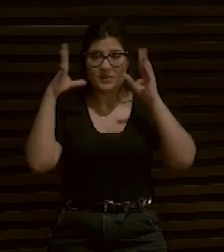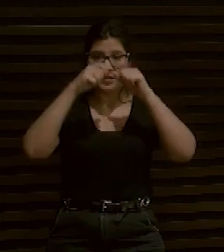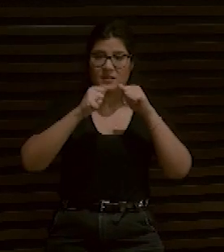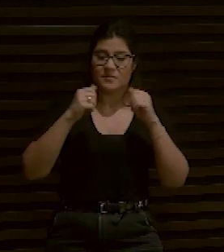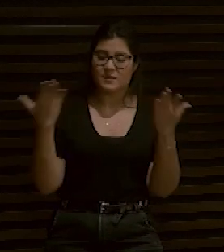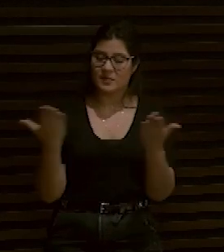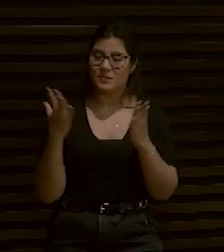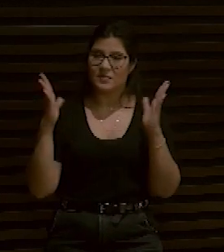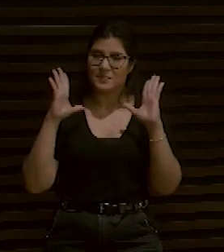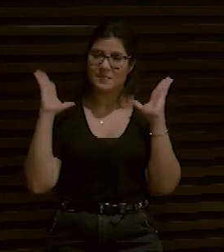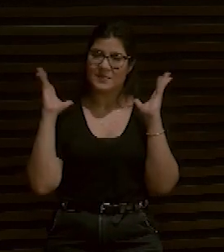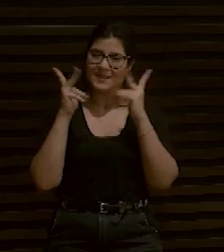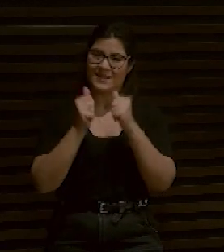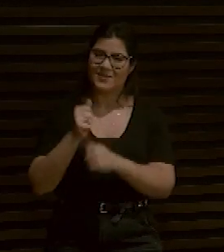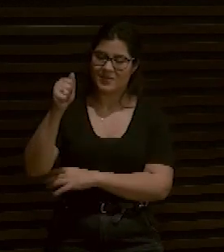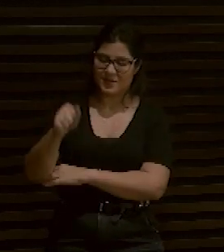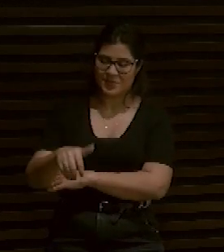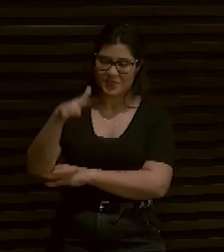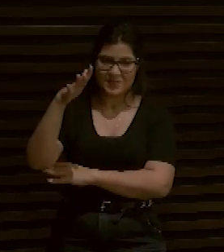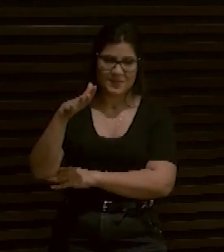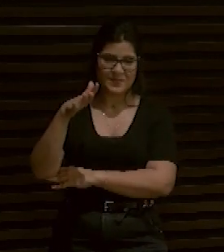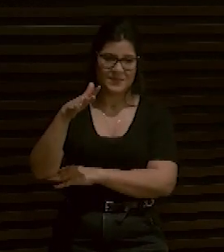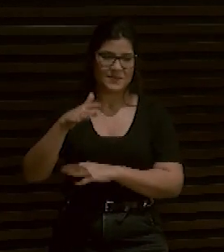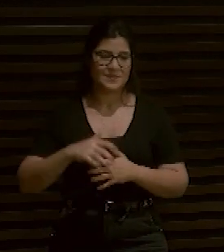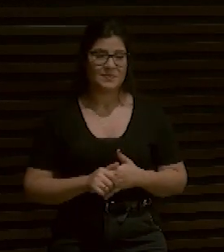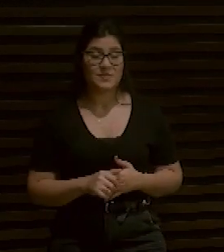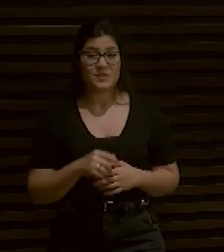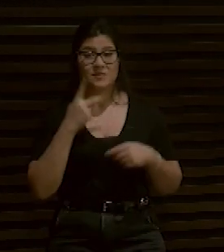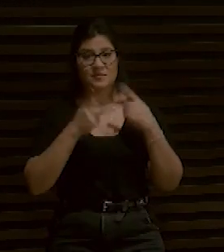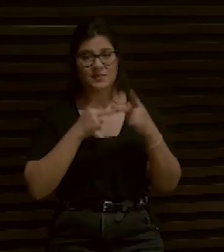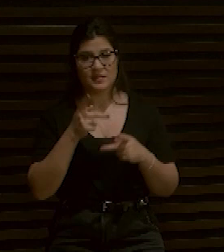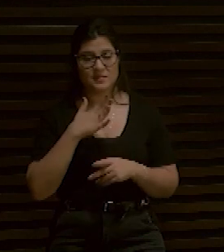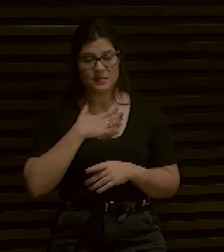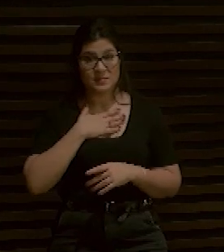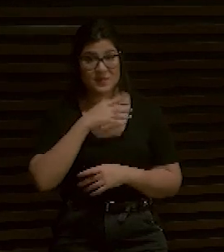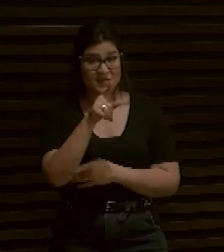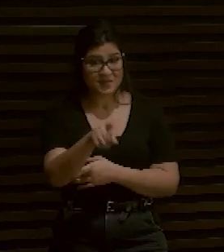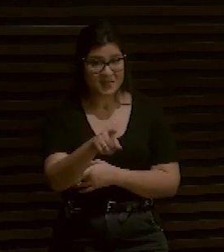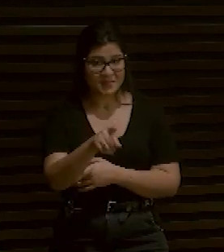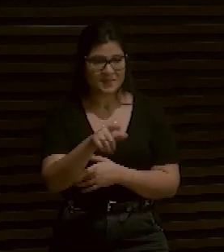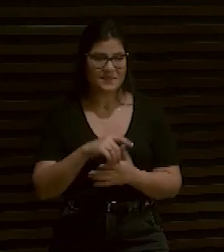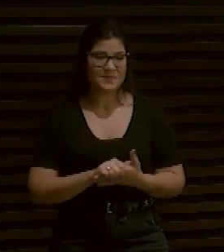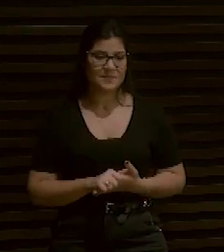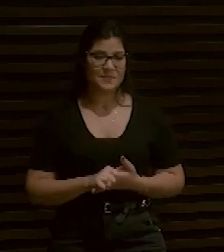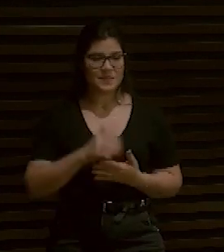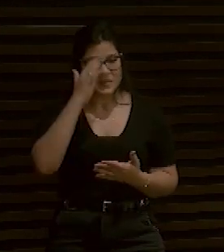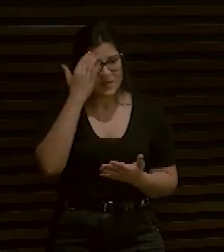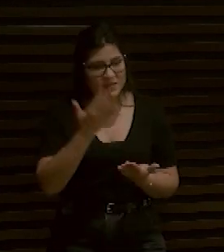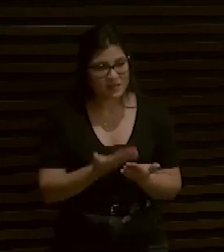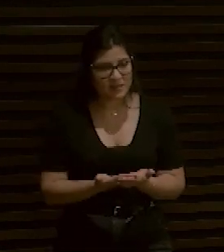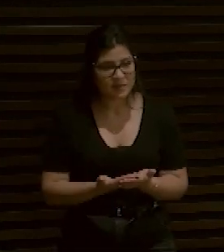maravilhosa luz. Ele está falando de mim e de você, dos que creram. E ele fala